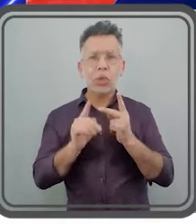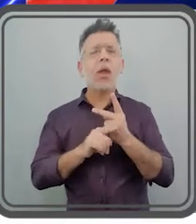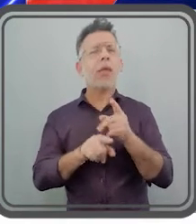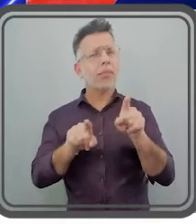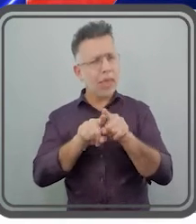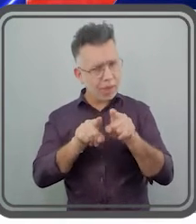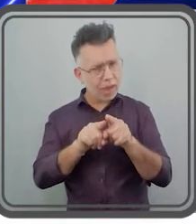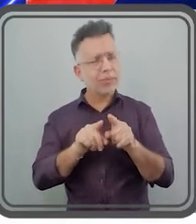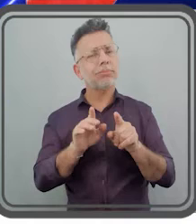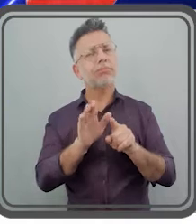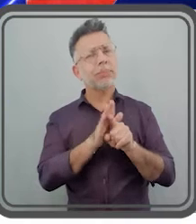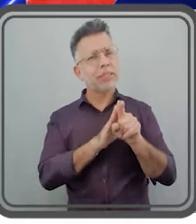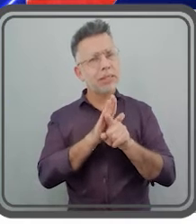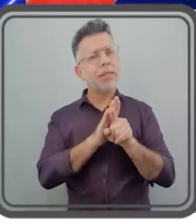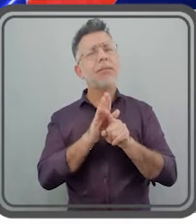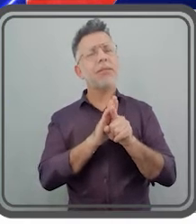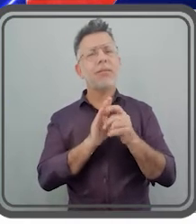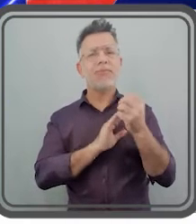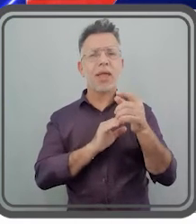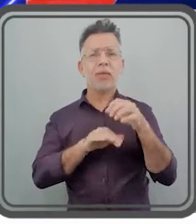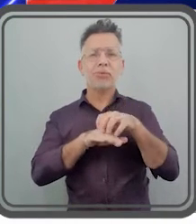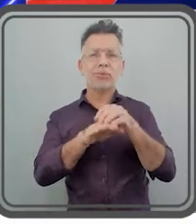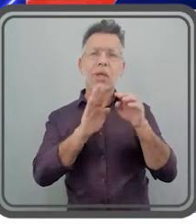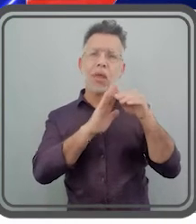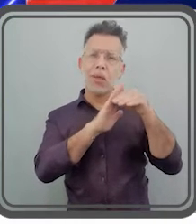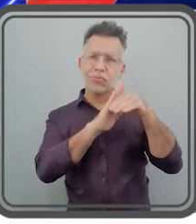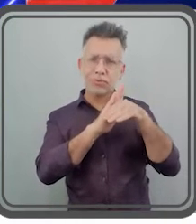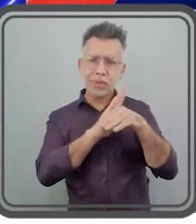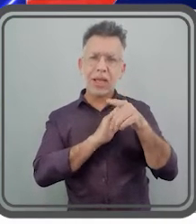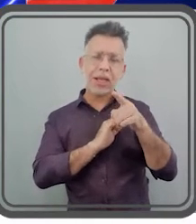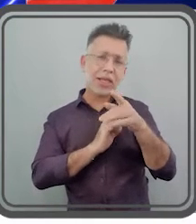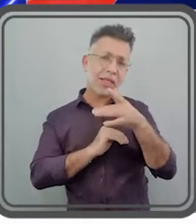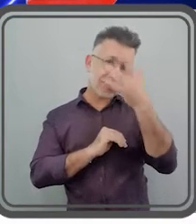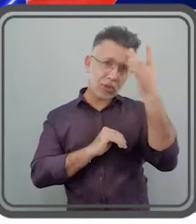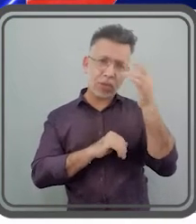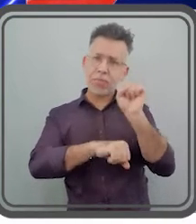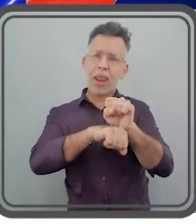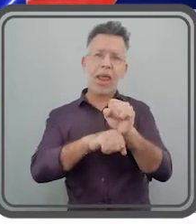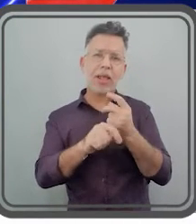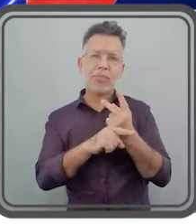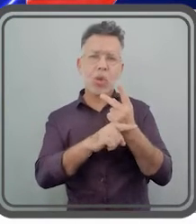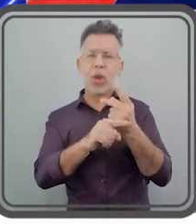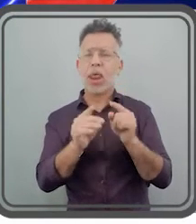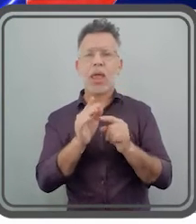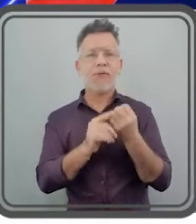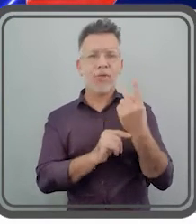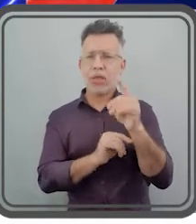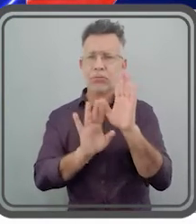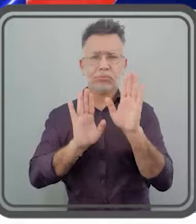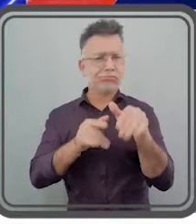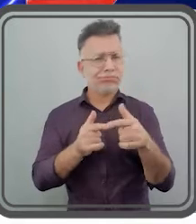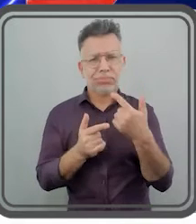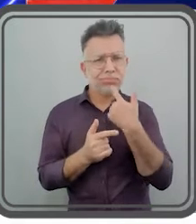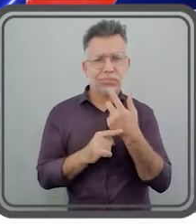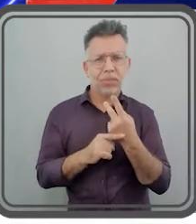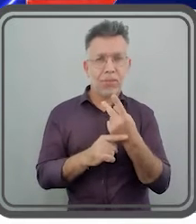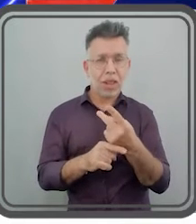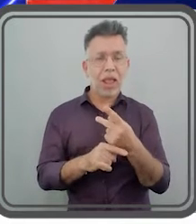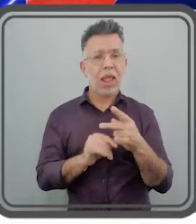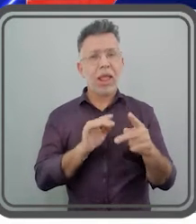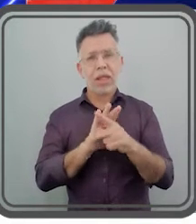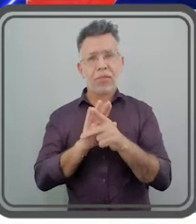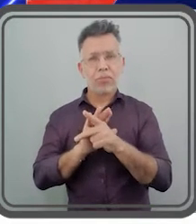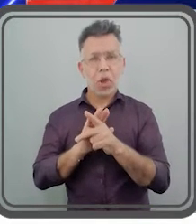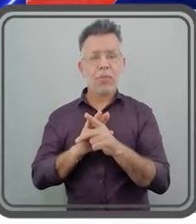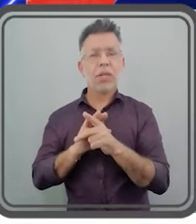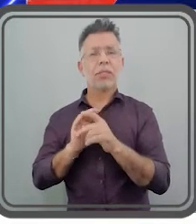do nosso lado um volume de pesquisa de busca de viagem muito melhor nas pessoas param de buscar viagem as pessoas que não estavam buscando a viagem as